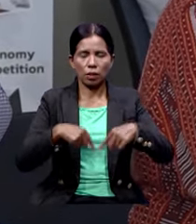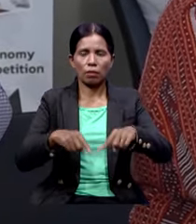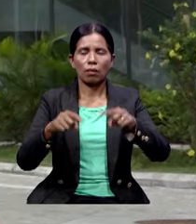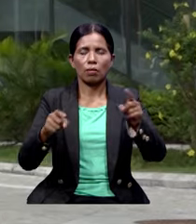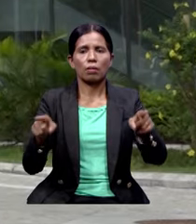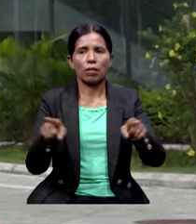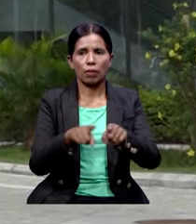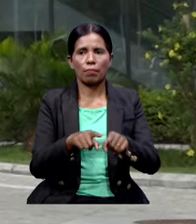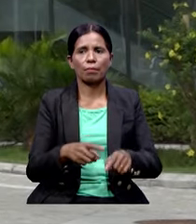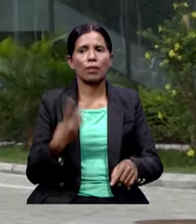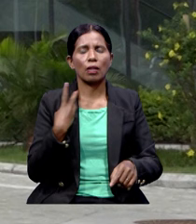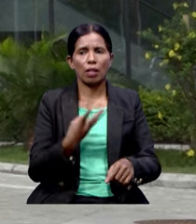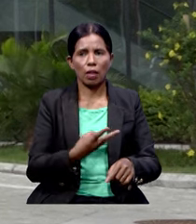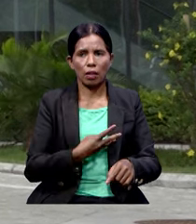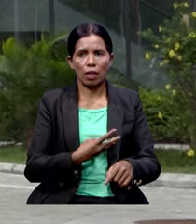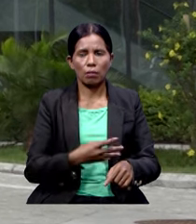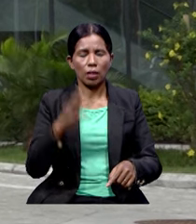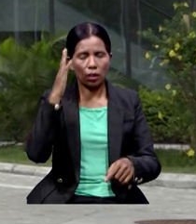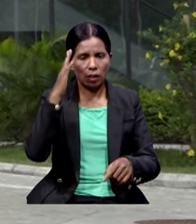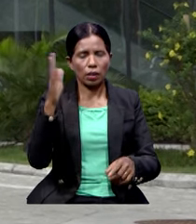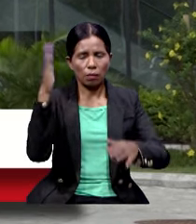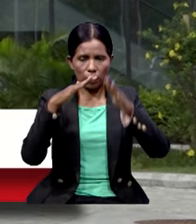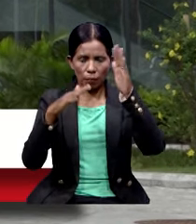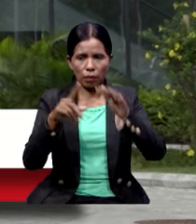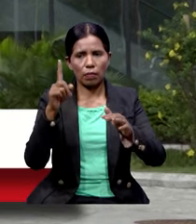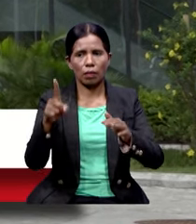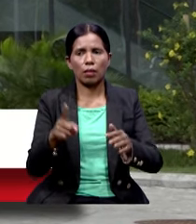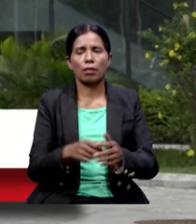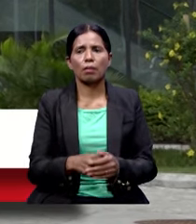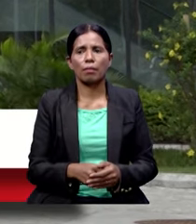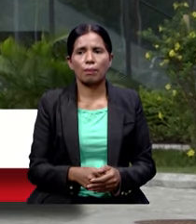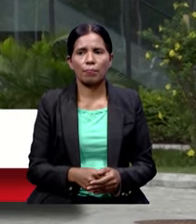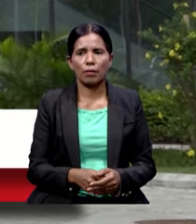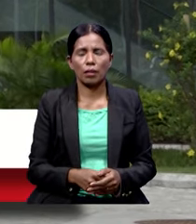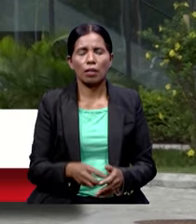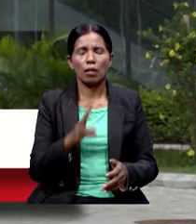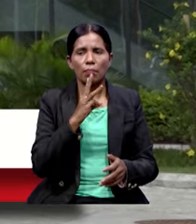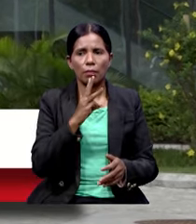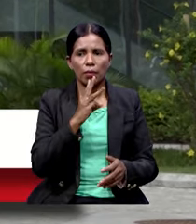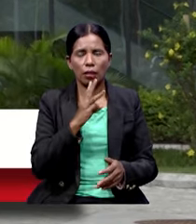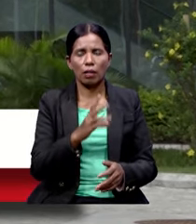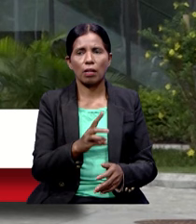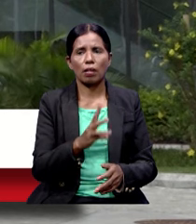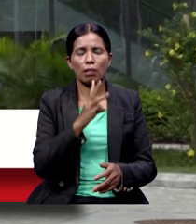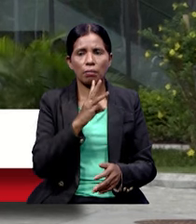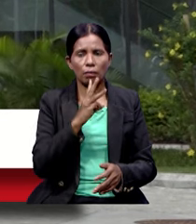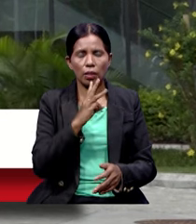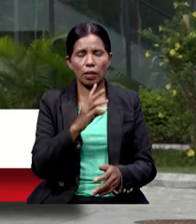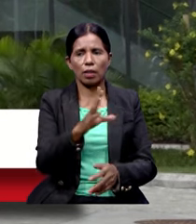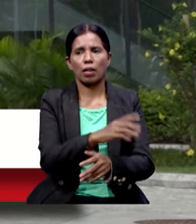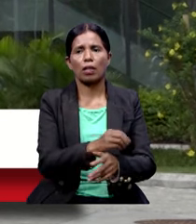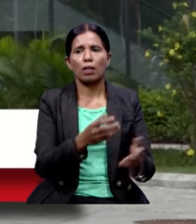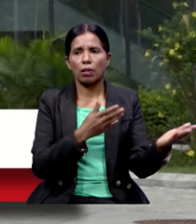normal. Maybe ami detecta kata iha problema ida magba agua mineral hanesa aqua se nebe